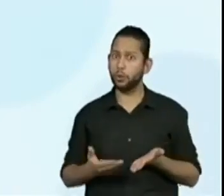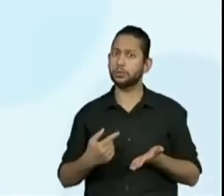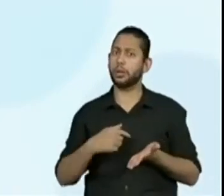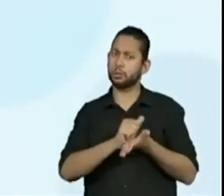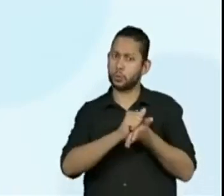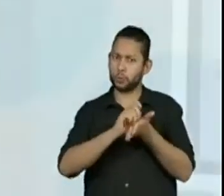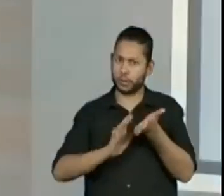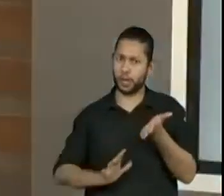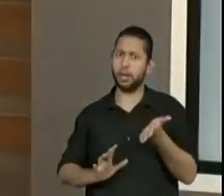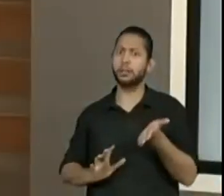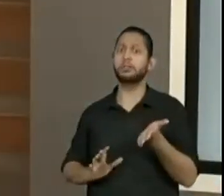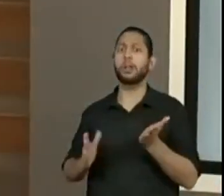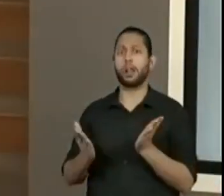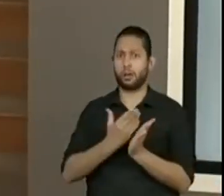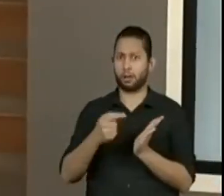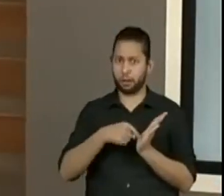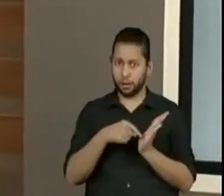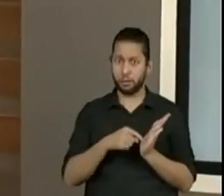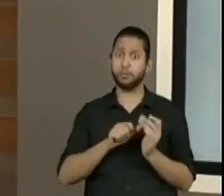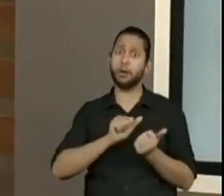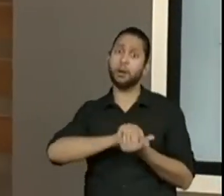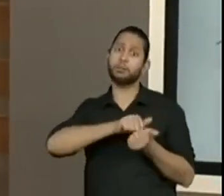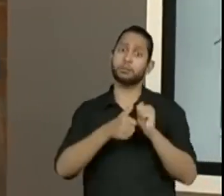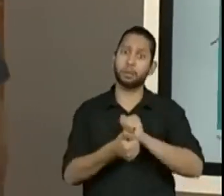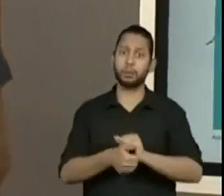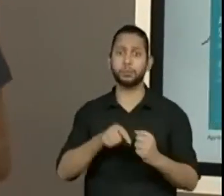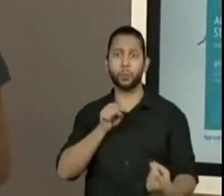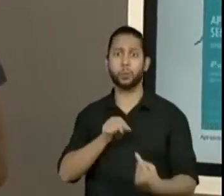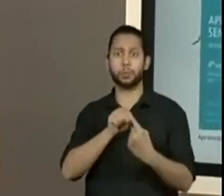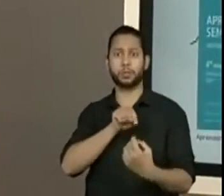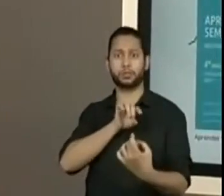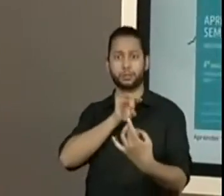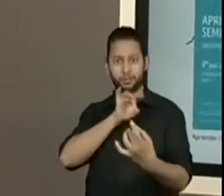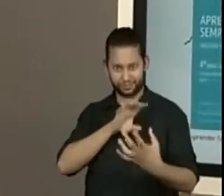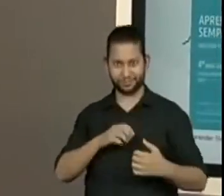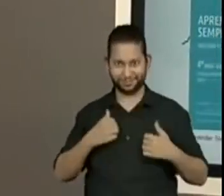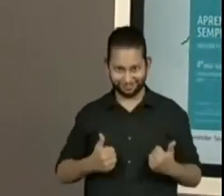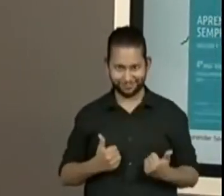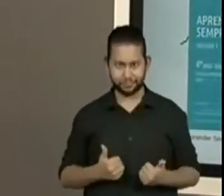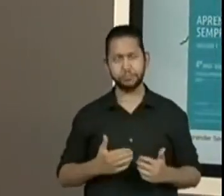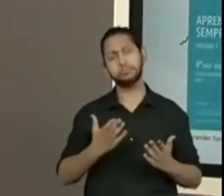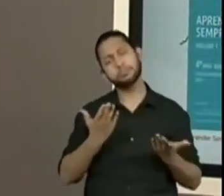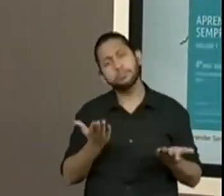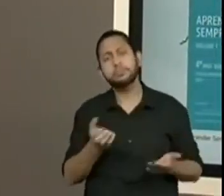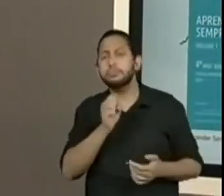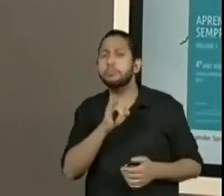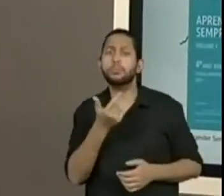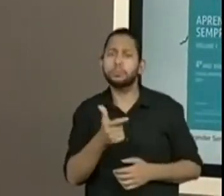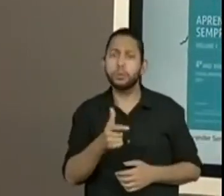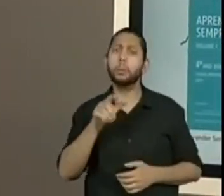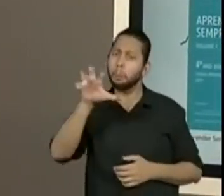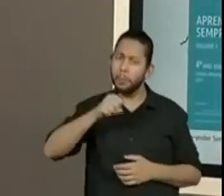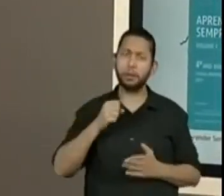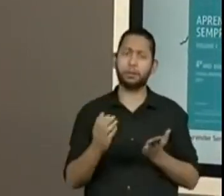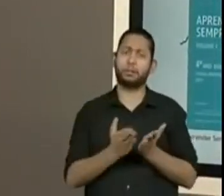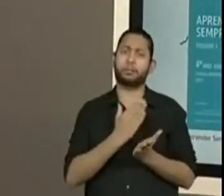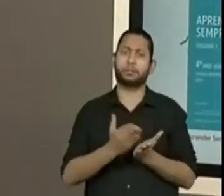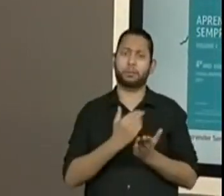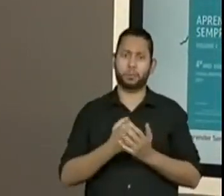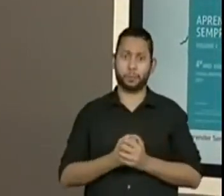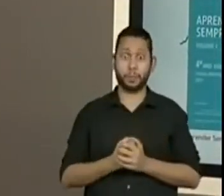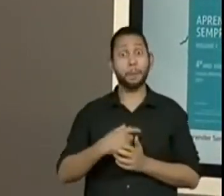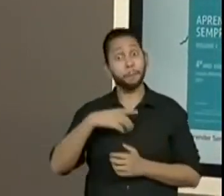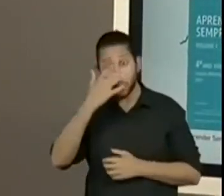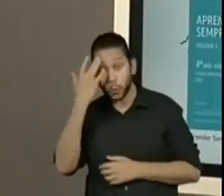adaptações necessárias para esse ensino à distância. Então pode ficar tranquilo. Quem não tiver, pega o seu caderno,